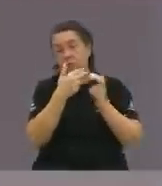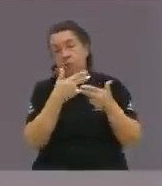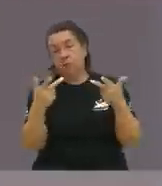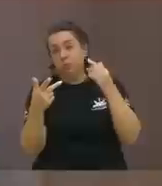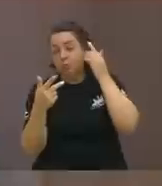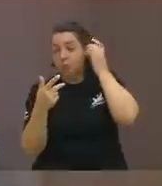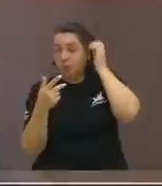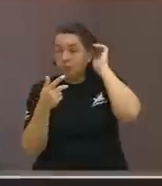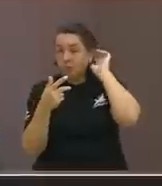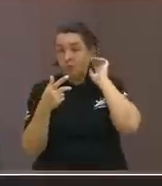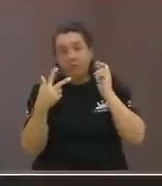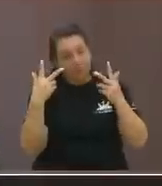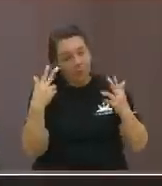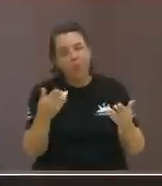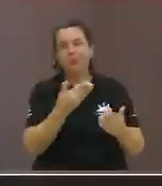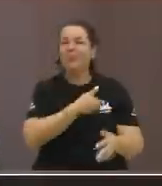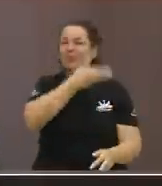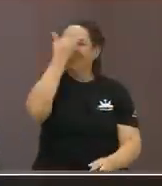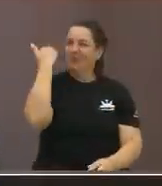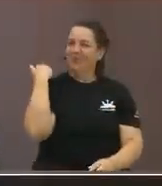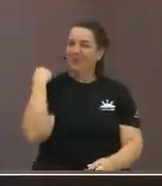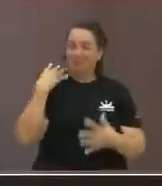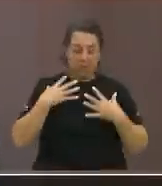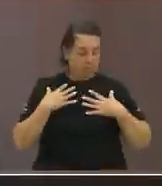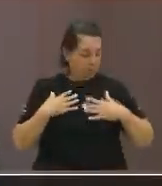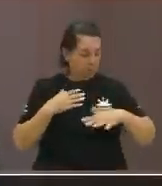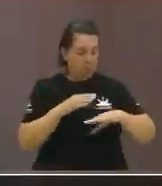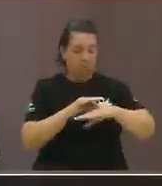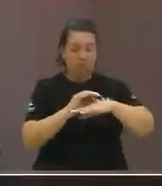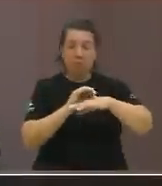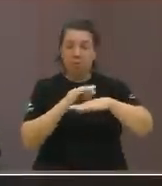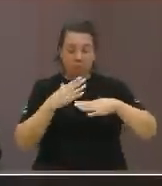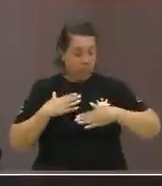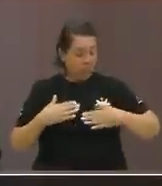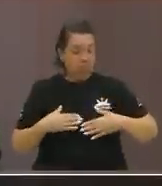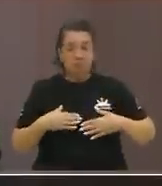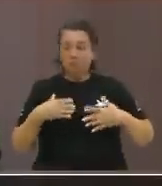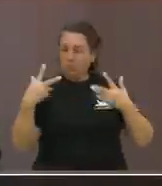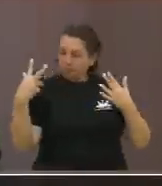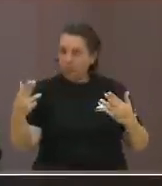de Nossa Senhora. Carne da carne, sangue do sangue.